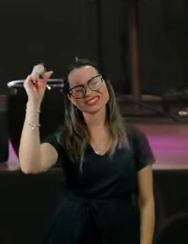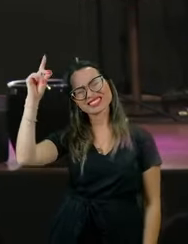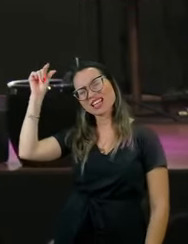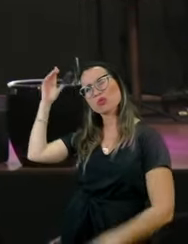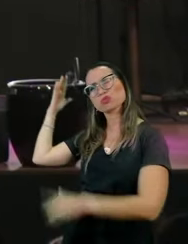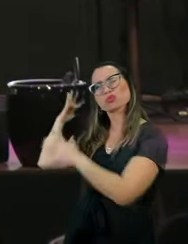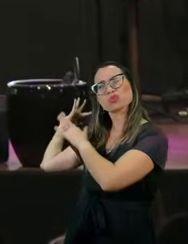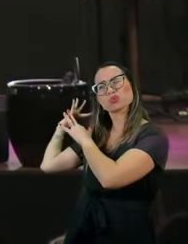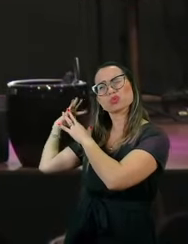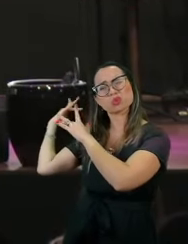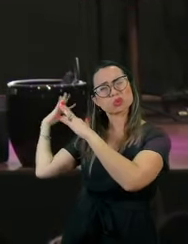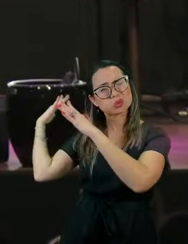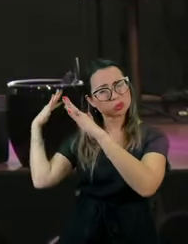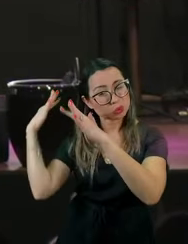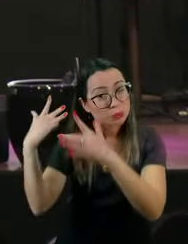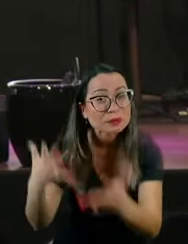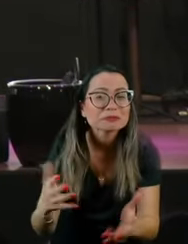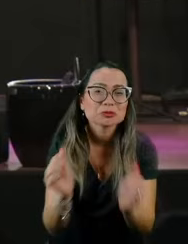Adulão.